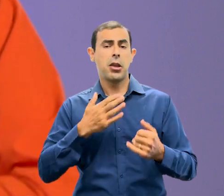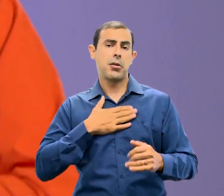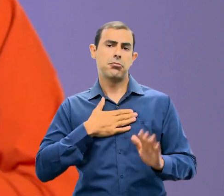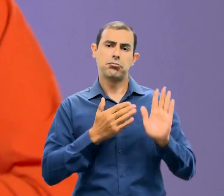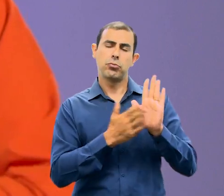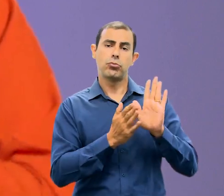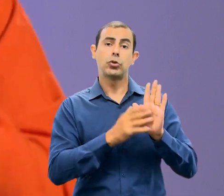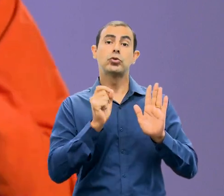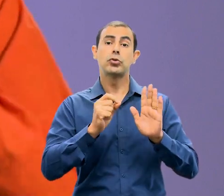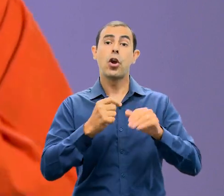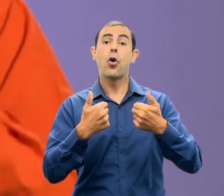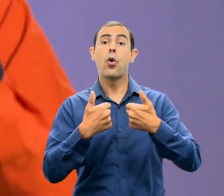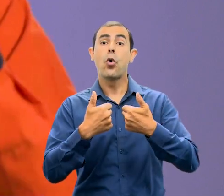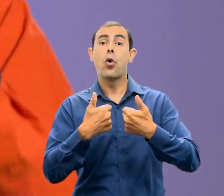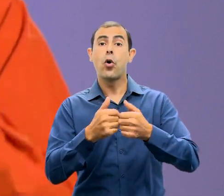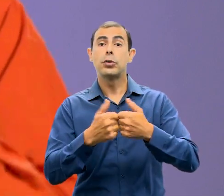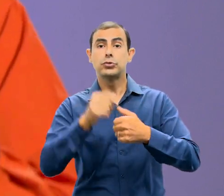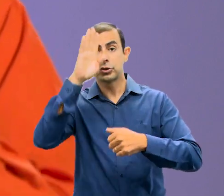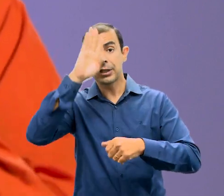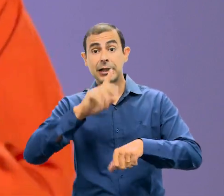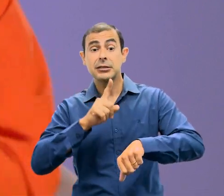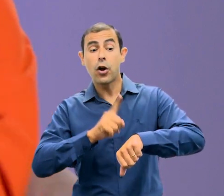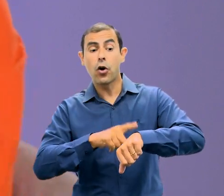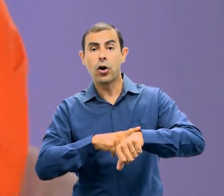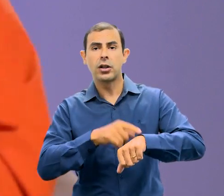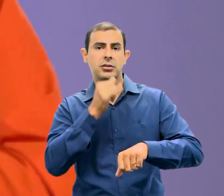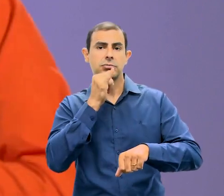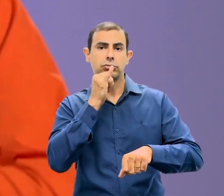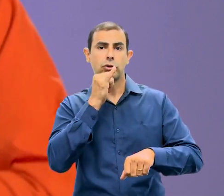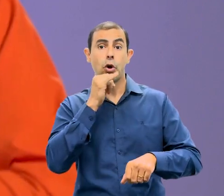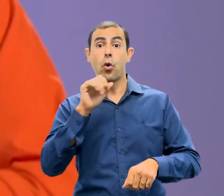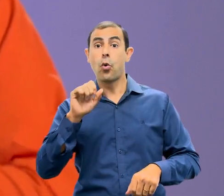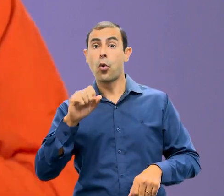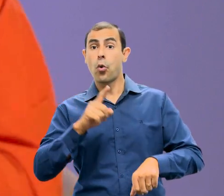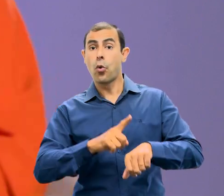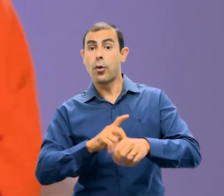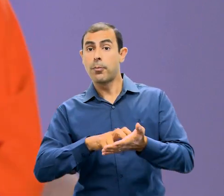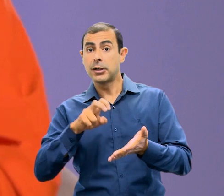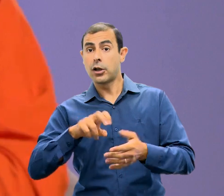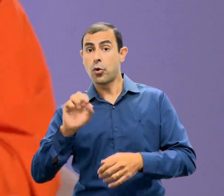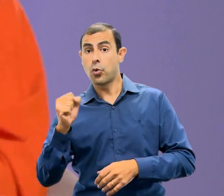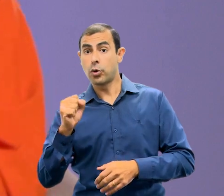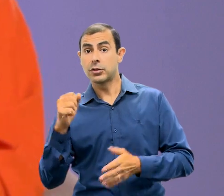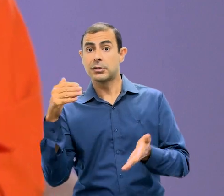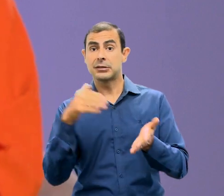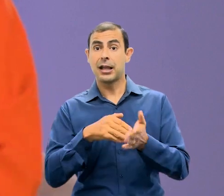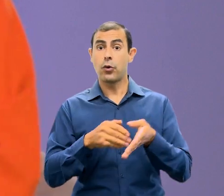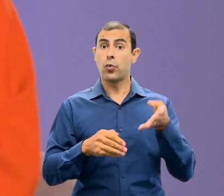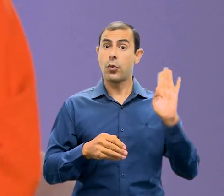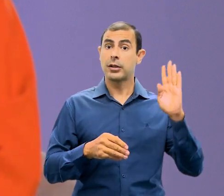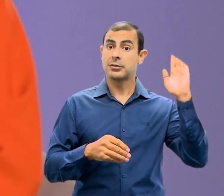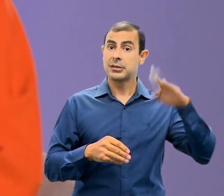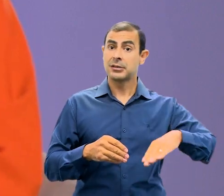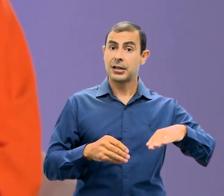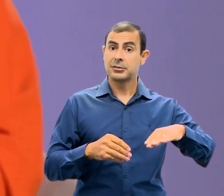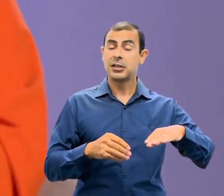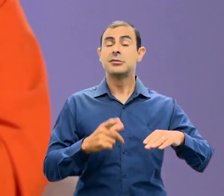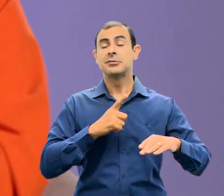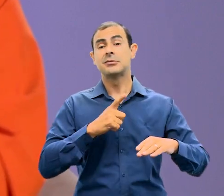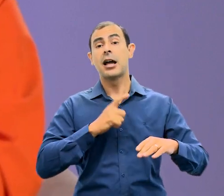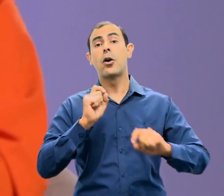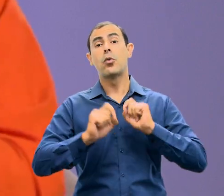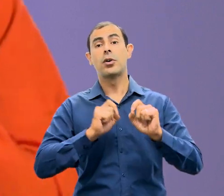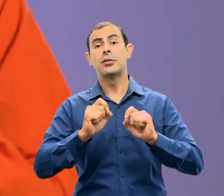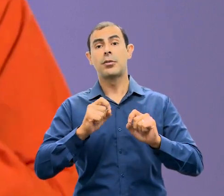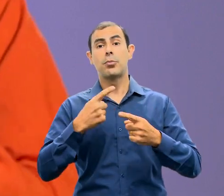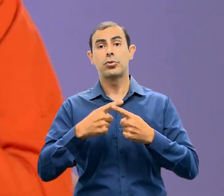para a tarifa zero. Por exemplo, tarifa zero das 8 horas da manhã às 4 horas da tarde. Por que esse horário? Porque o horário de pico, geralmente, nas cidades,